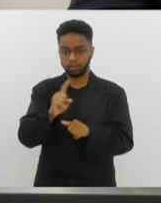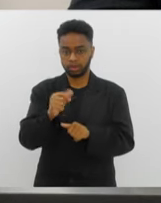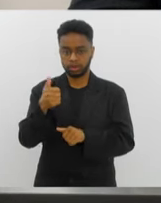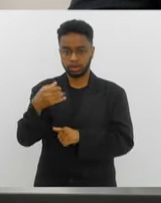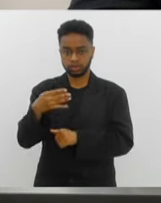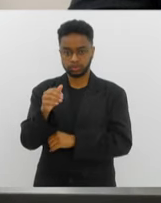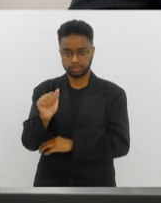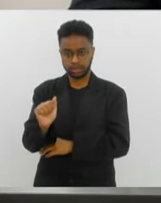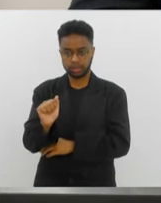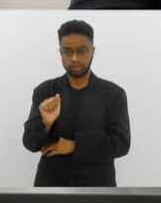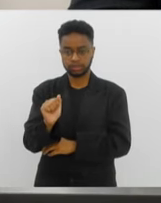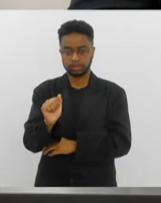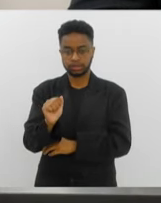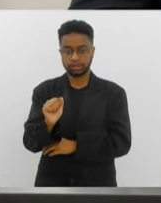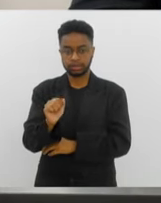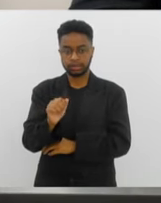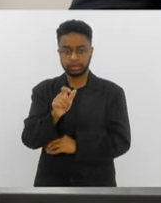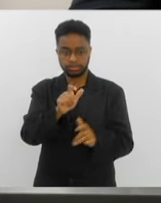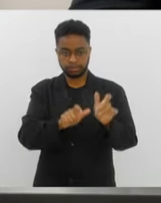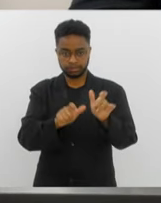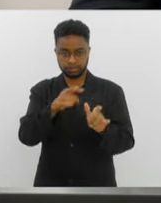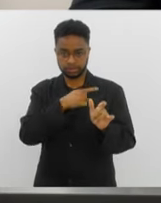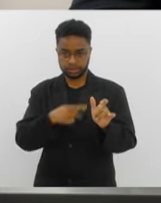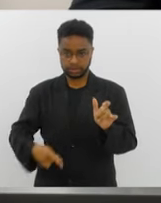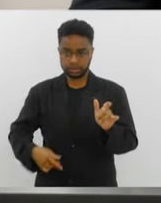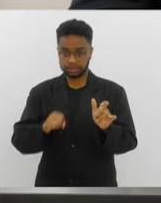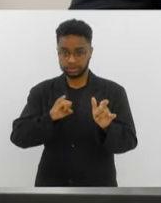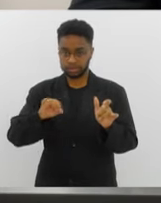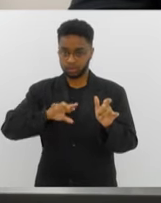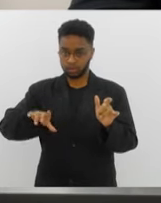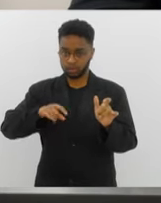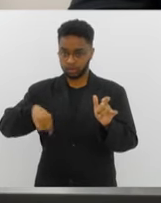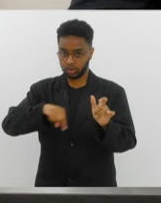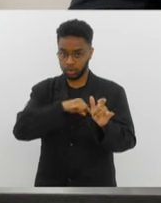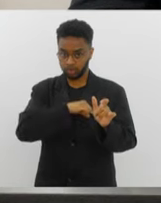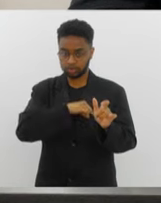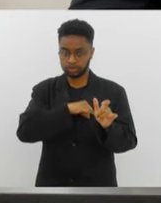14A, quem estiver presidindo, que não seja um de nós, pode